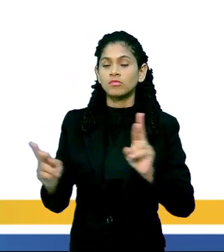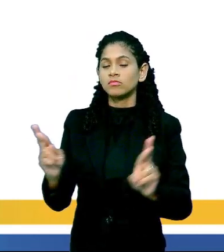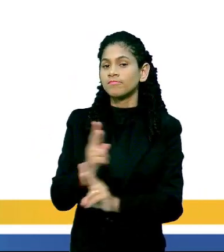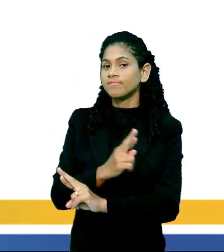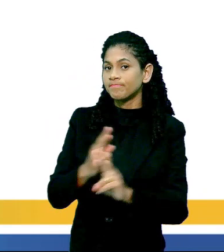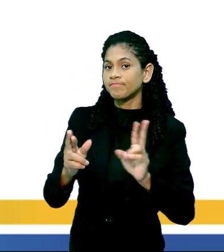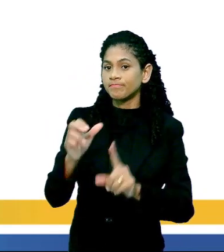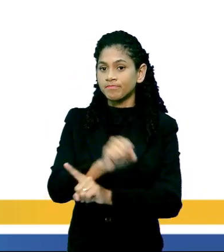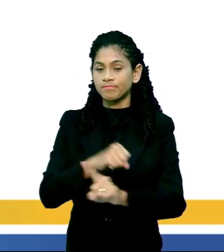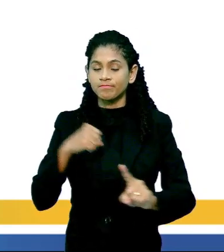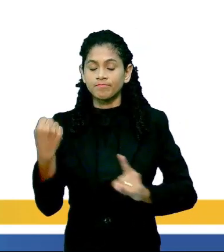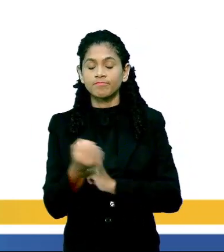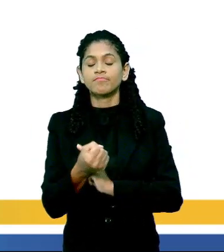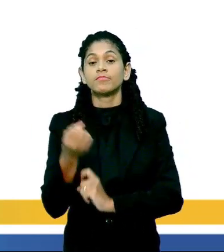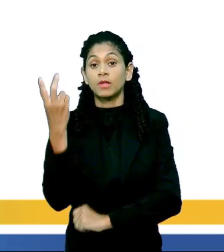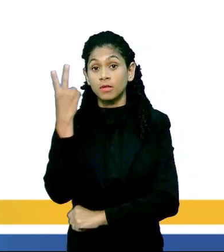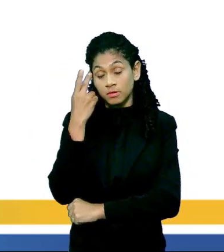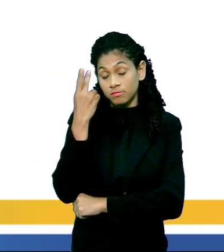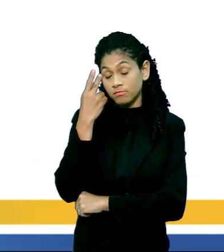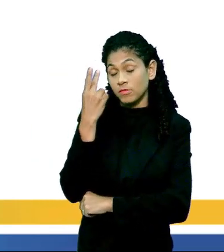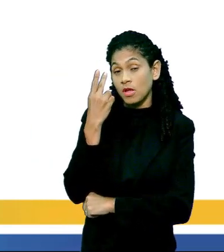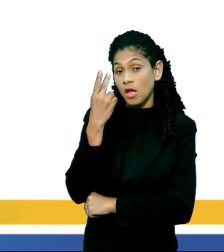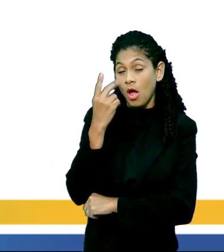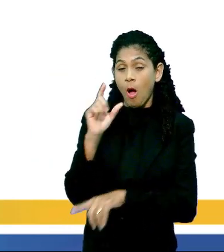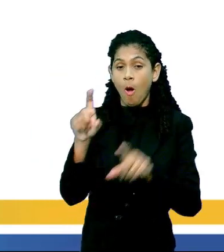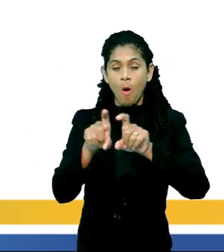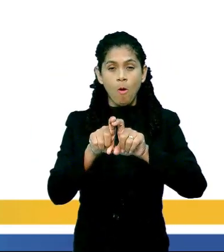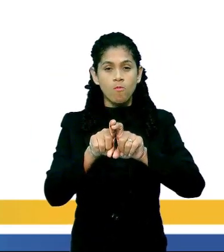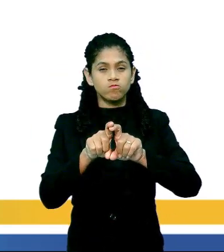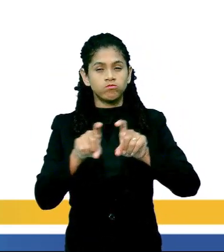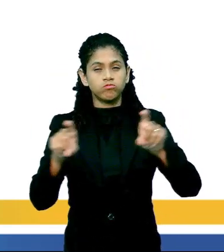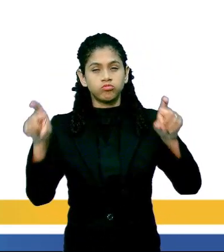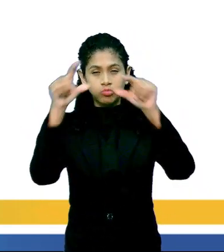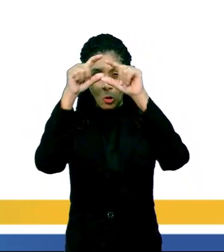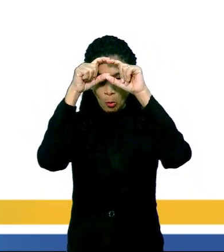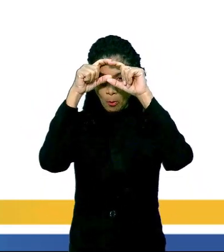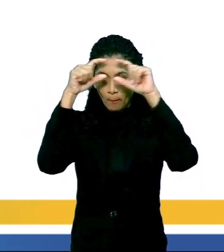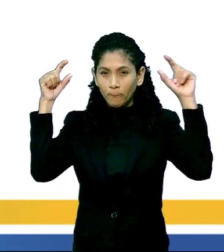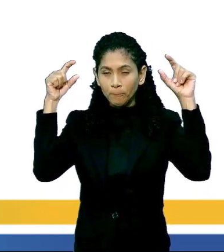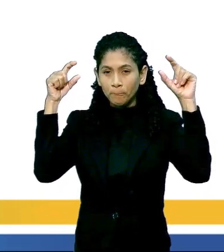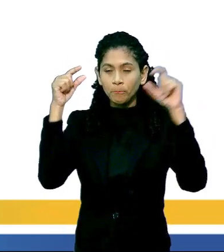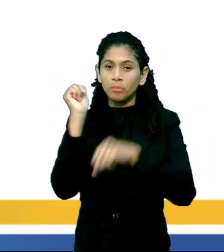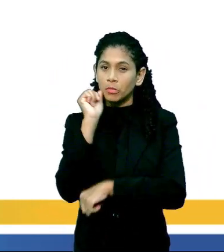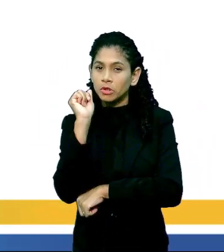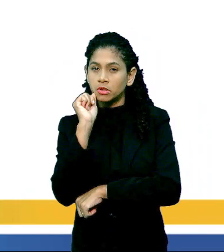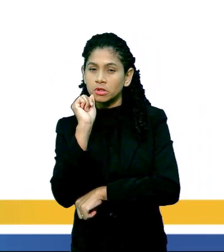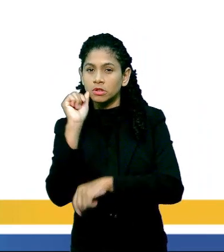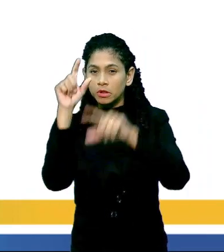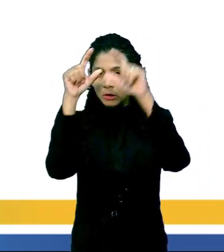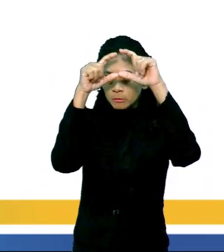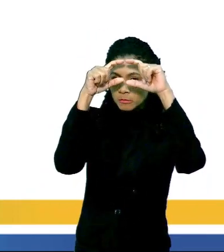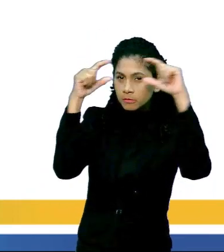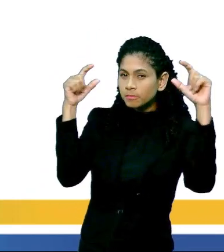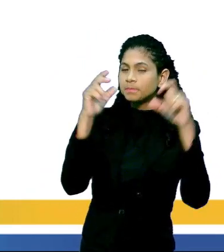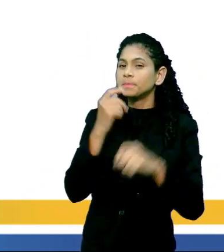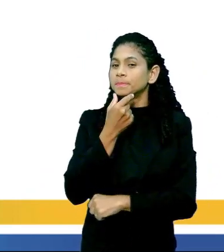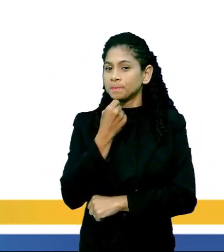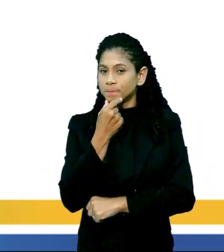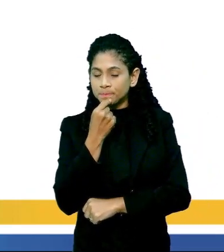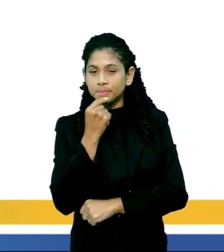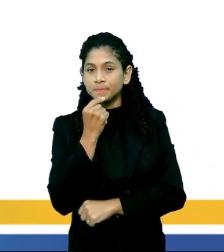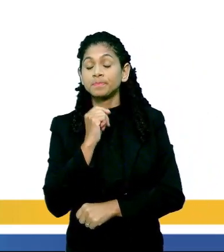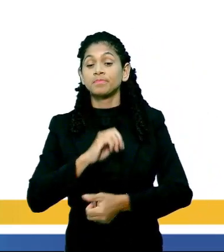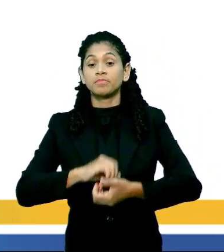algumas brincadeiras serem rotuladas como de meninos ou de meninas. Contudo, se limitar por questões culturais ultrapassadas